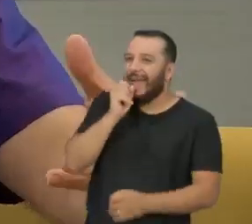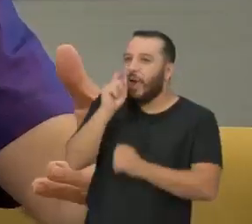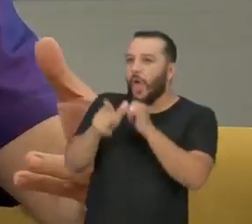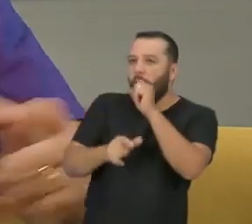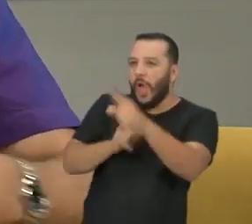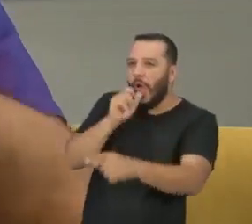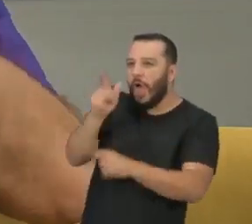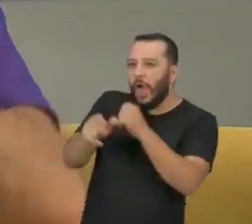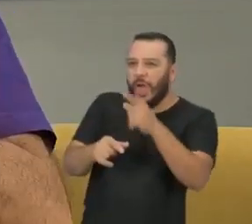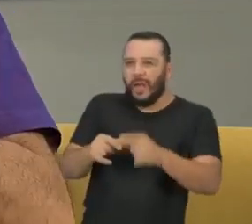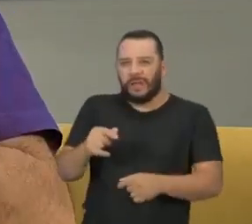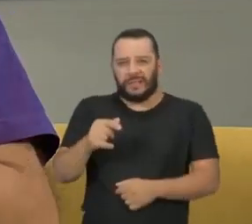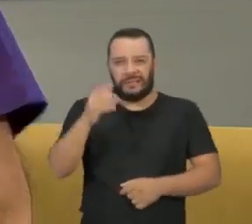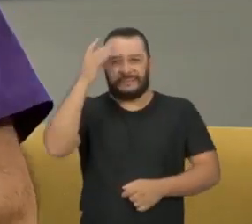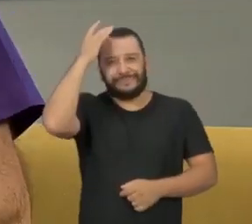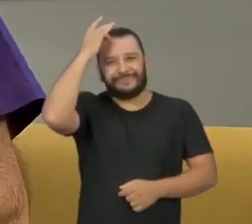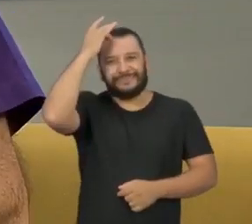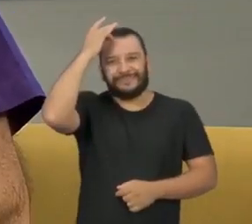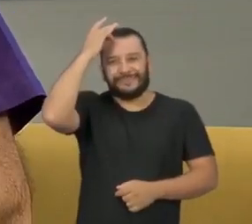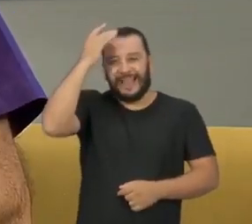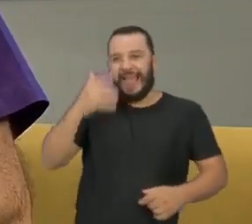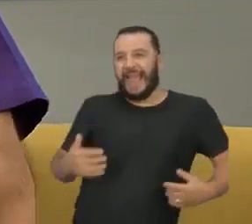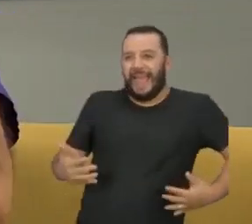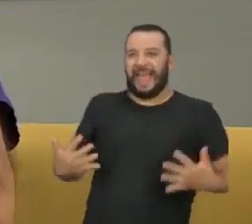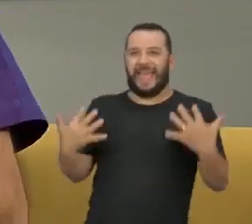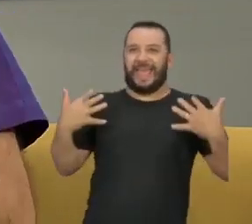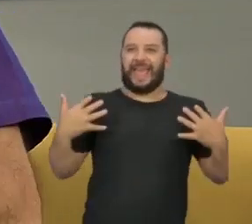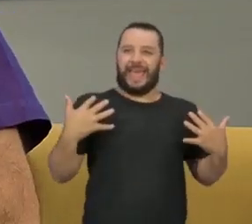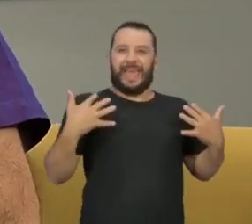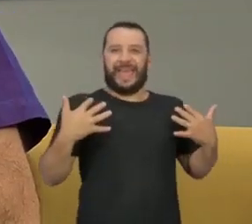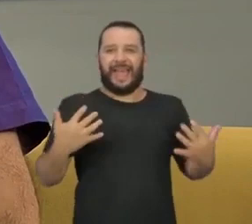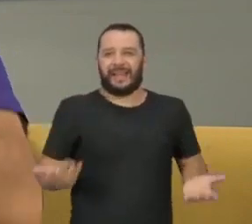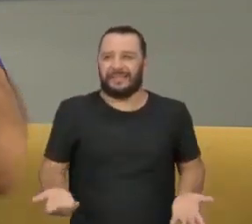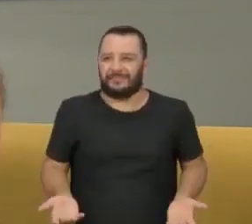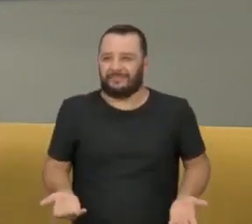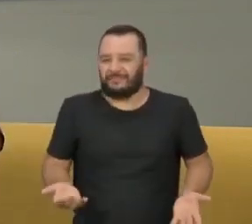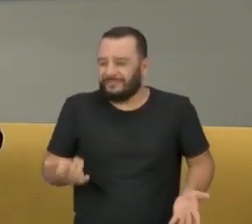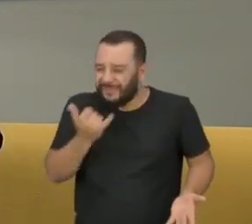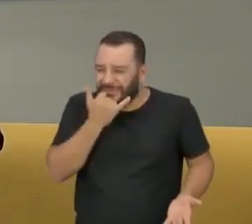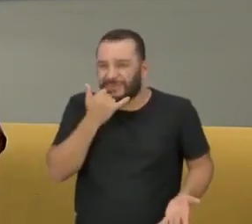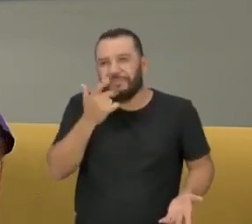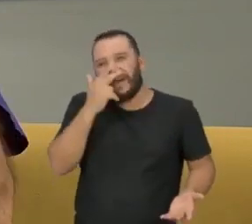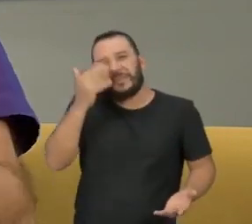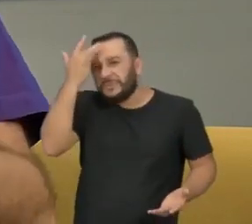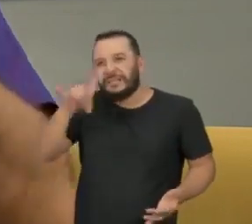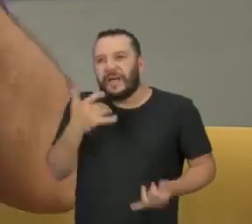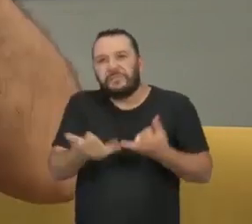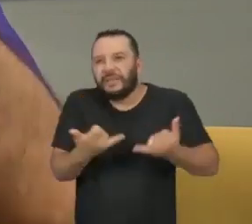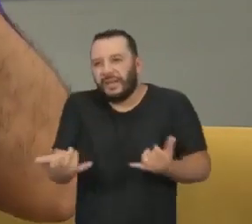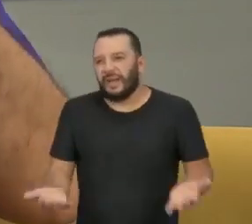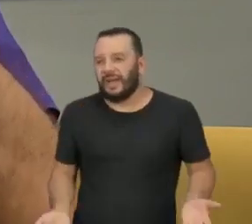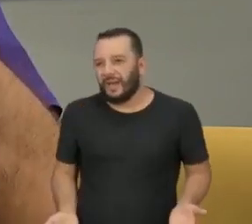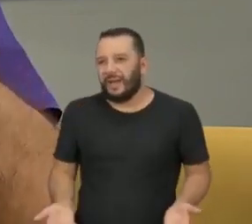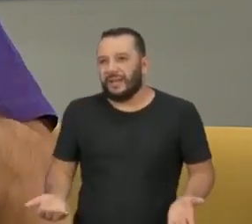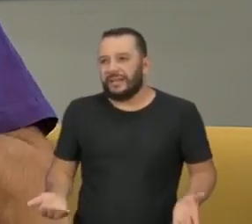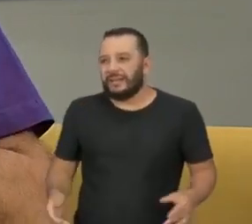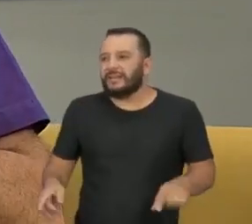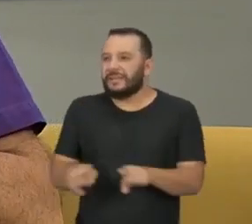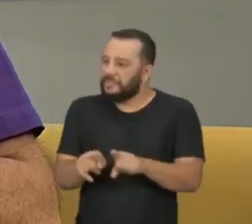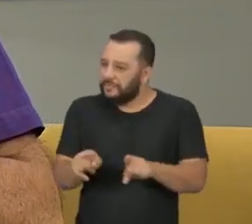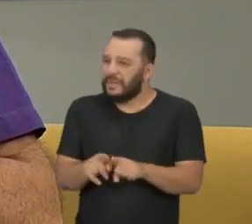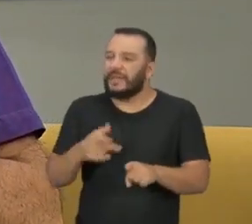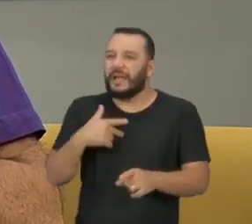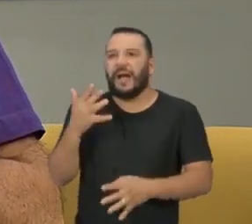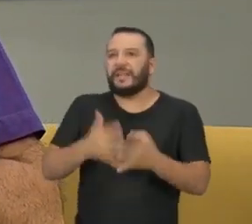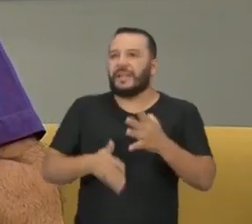contra minorias, e ele acha que ele está abafando. Quem que é esse cara? É o cara que não sabe brincar com o outro e que está maltratando a sua